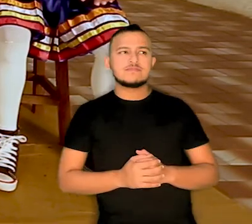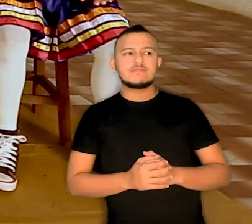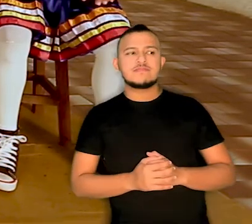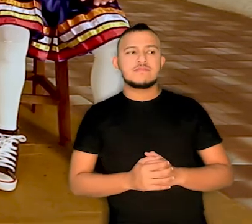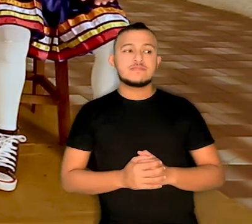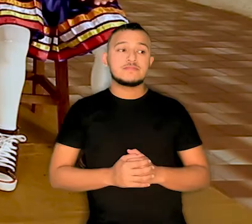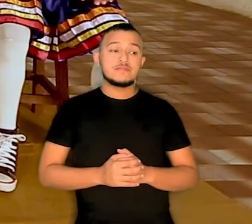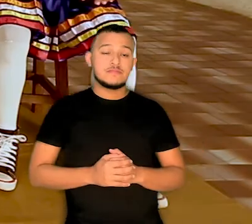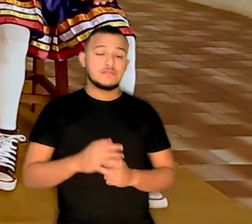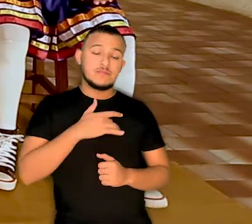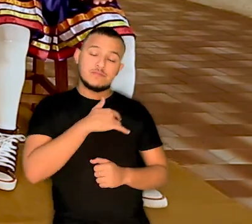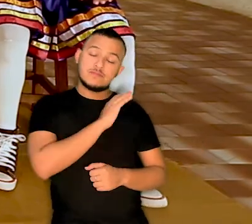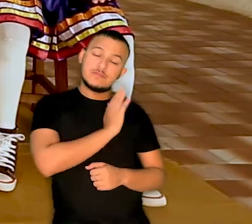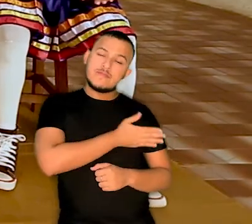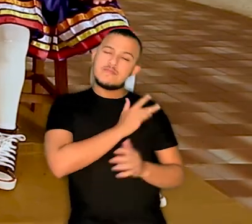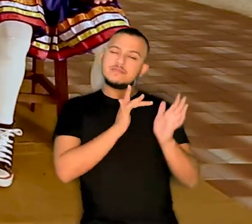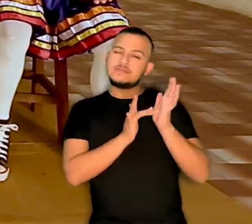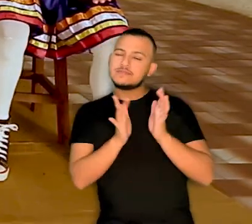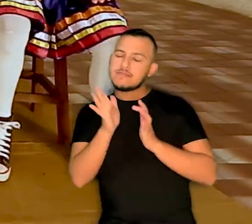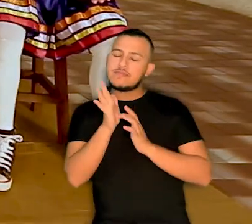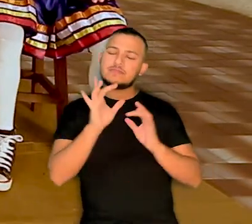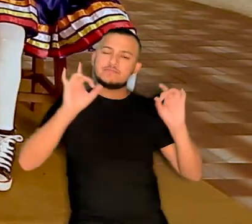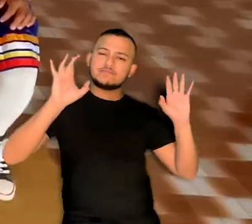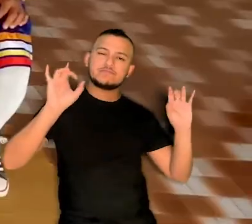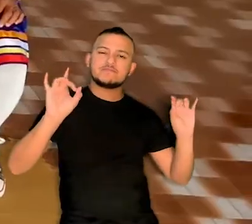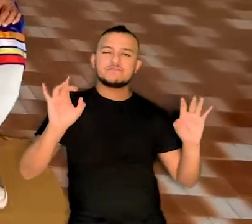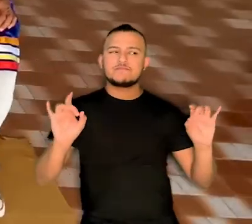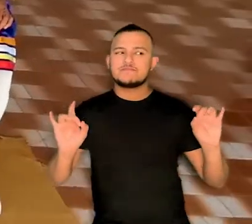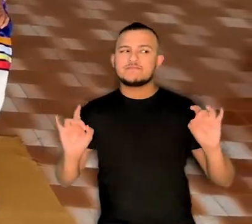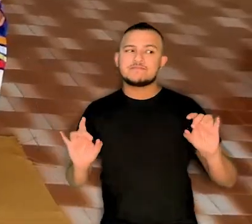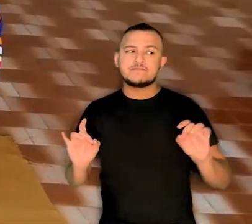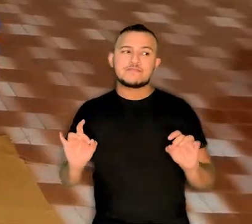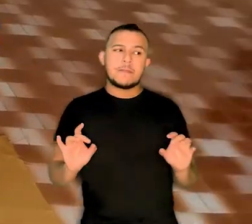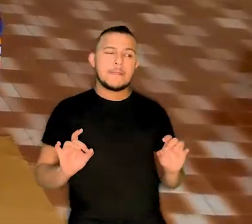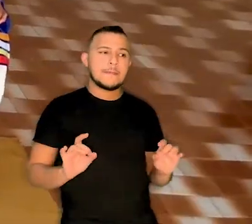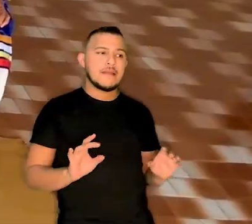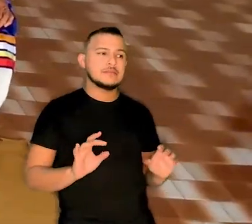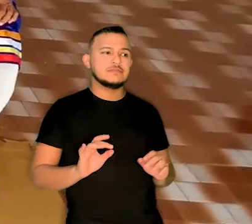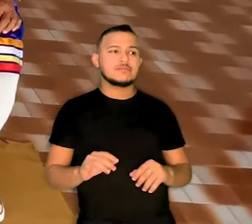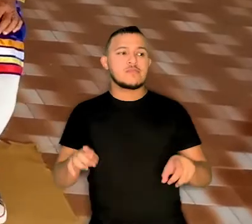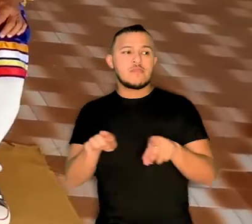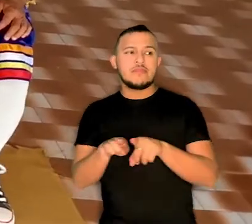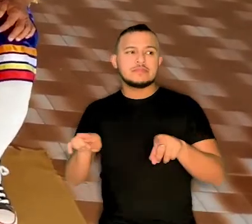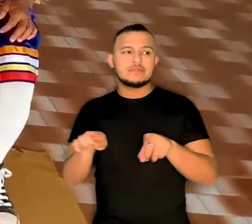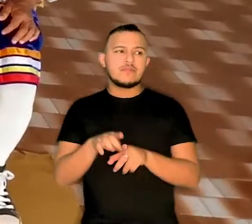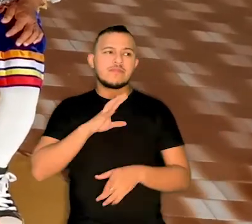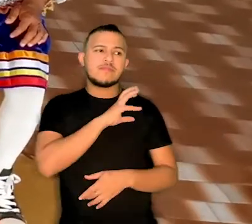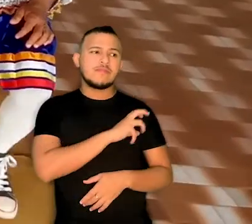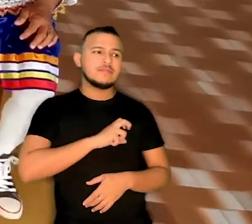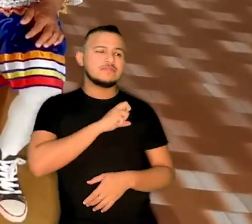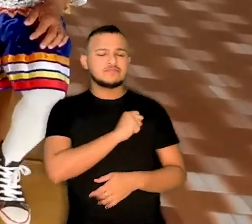O coração de Jesus, ele é sagrado. E é amado e nos dá muita